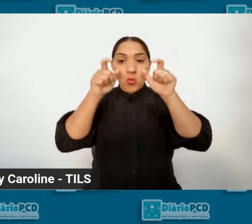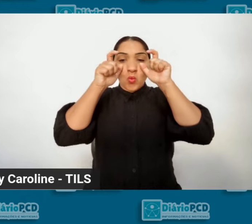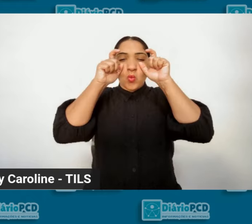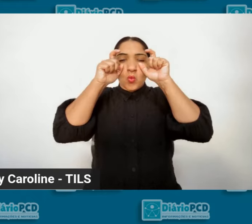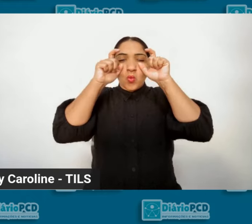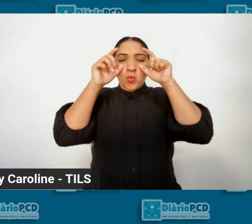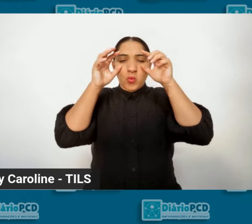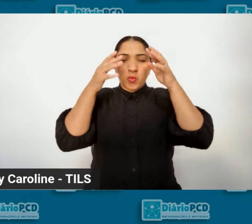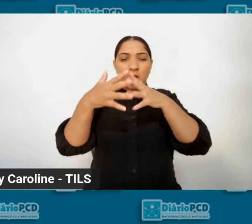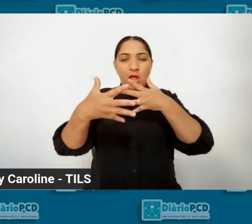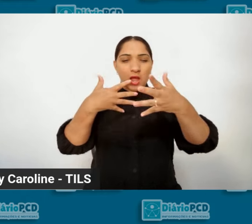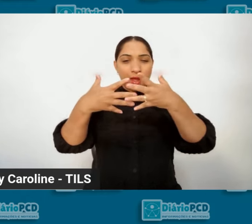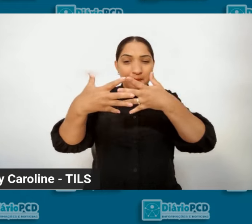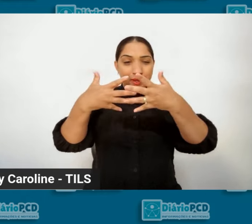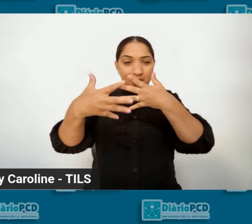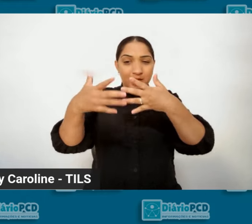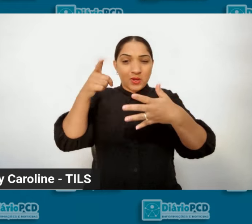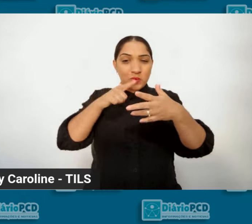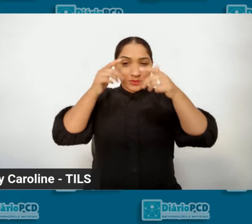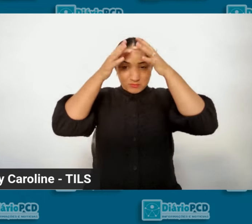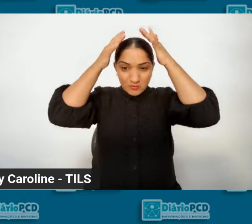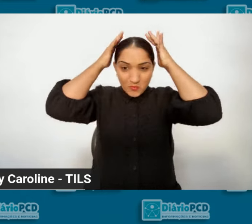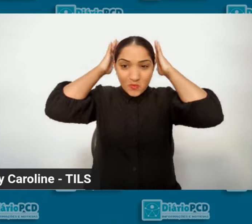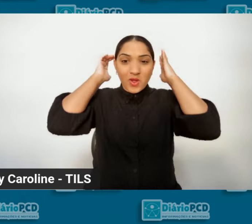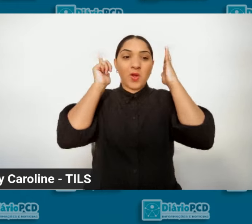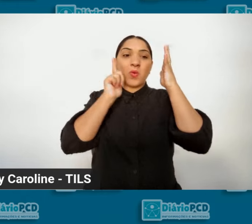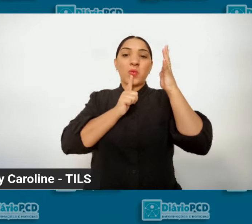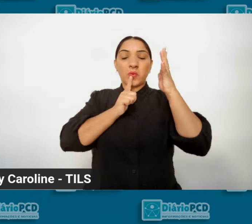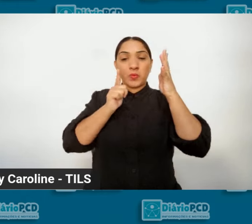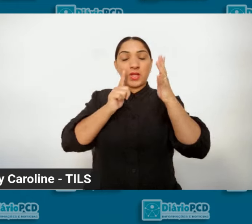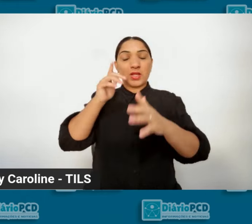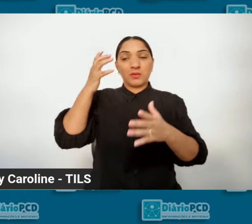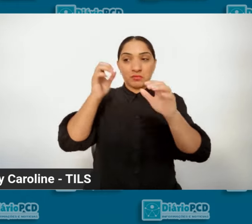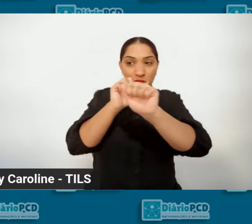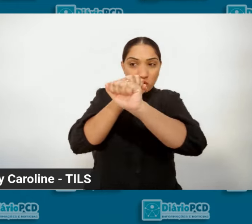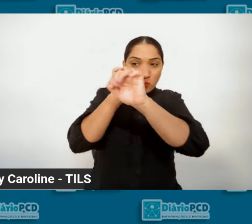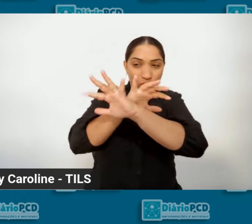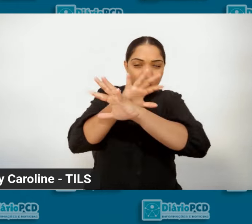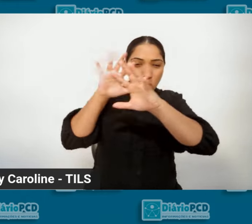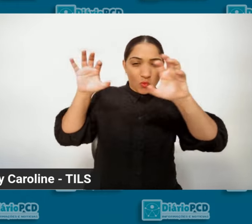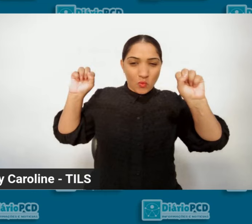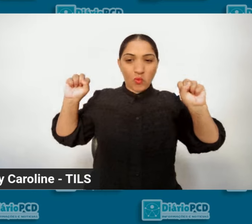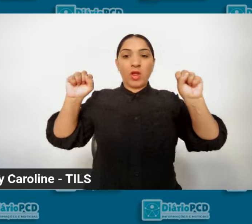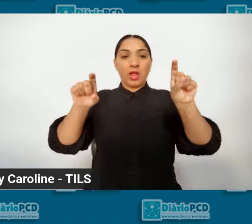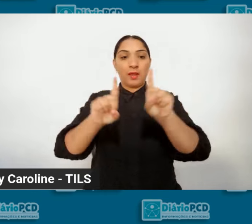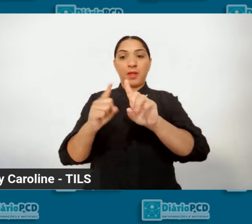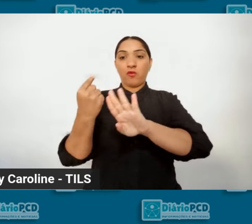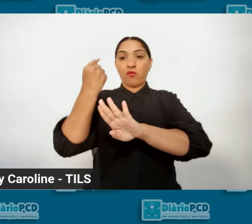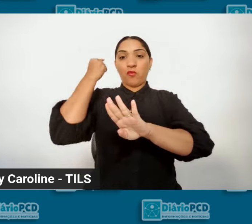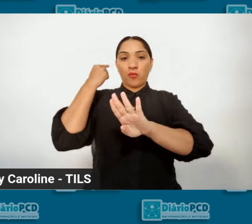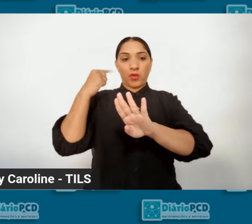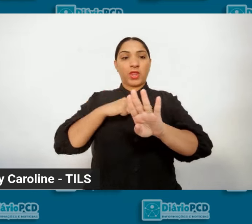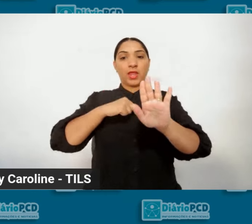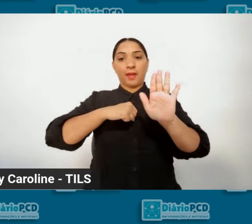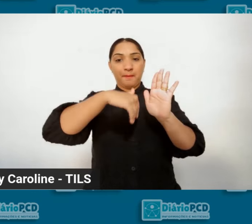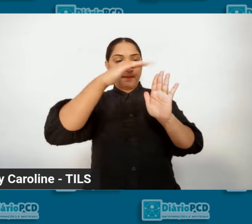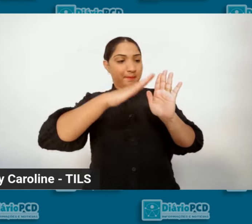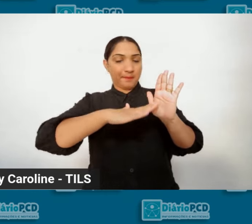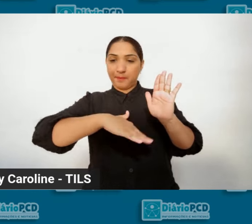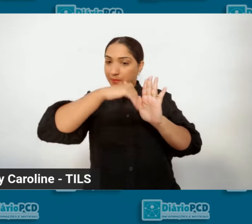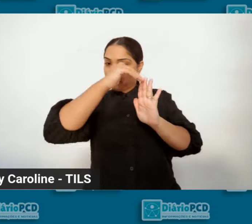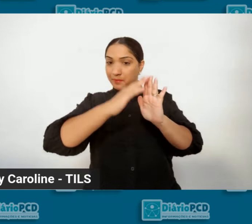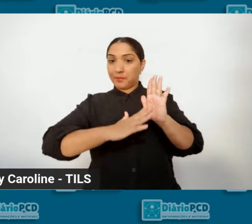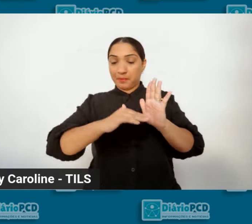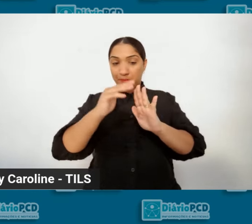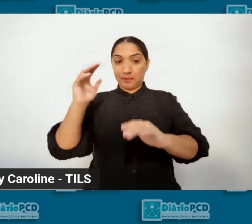lentes transparentes, cabelos escuros penteados para trás, ao fundo um painel branco, eu visto uma camisa branca dobrada na